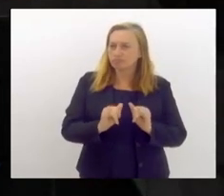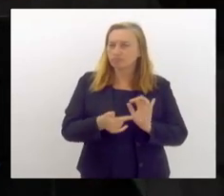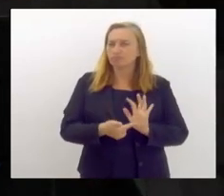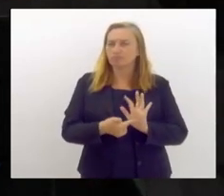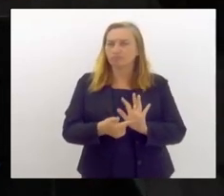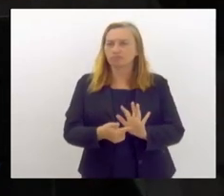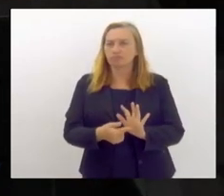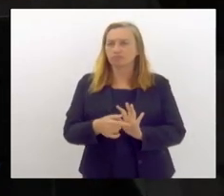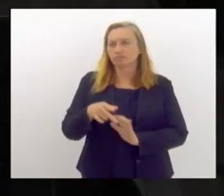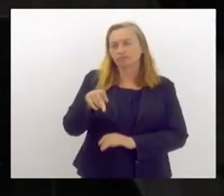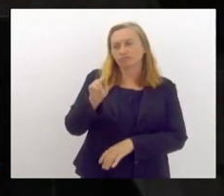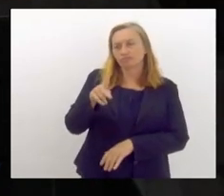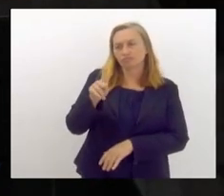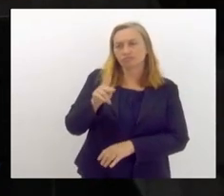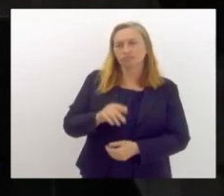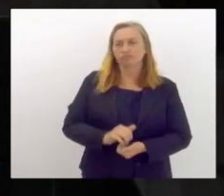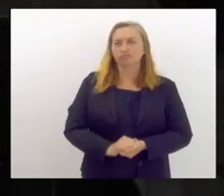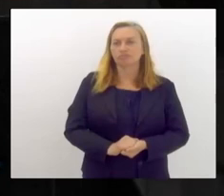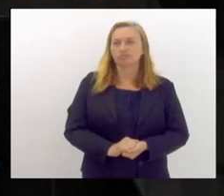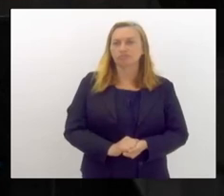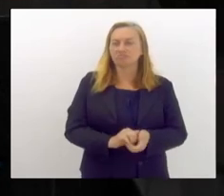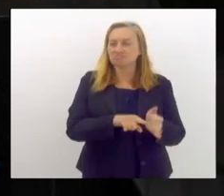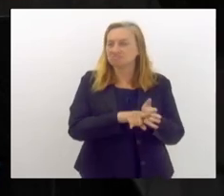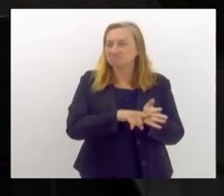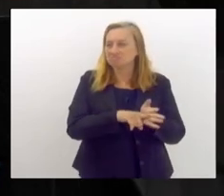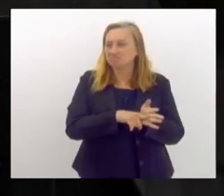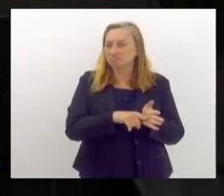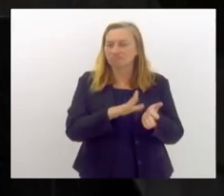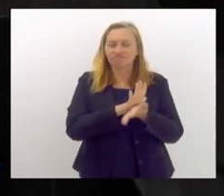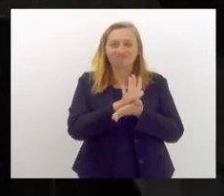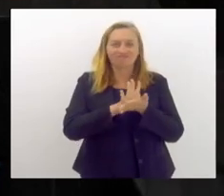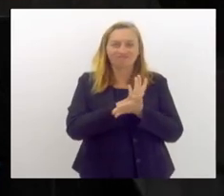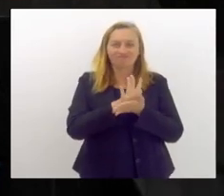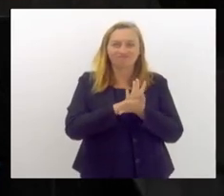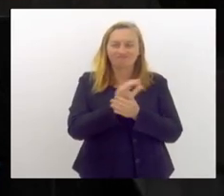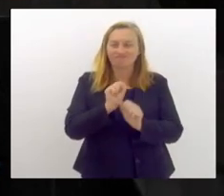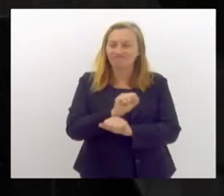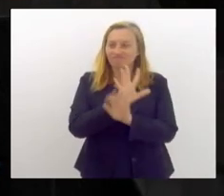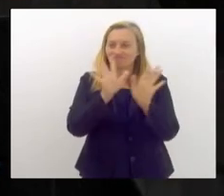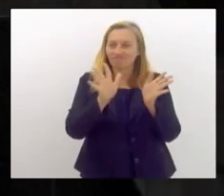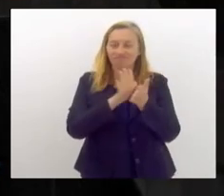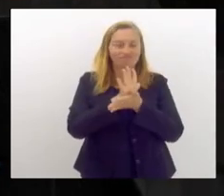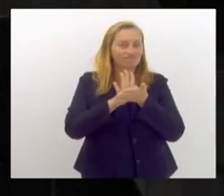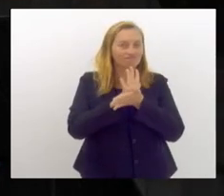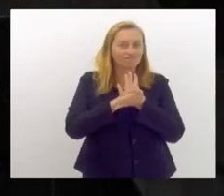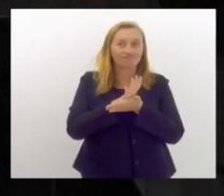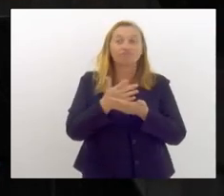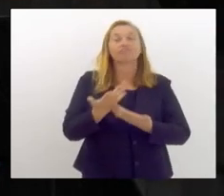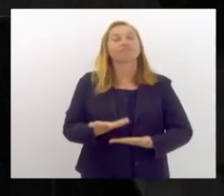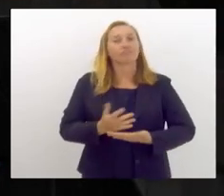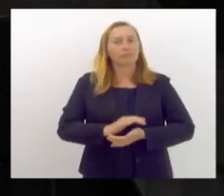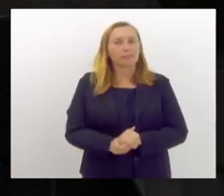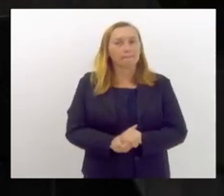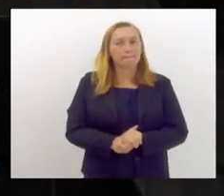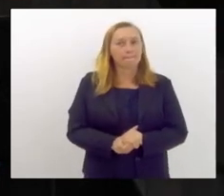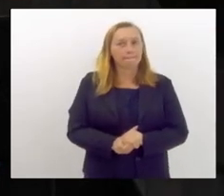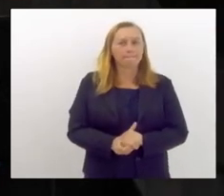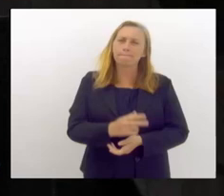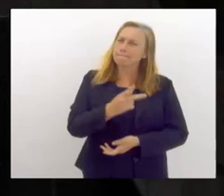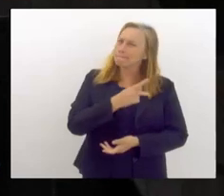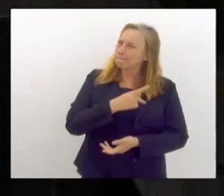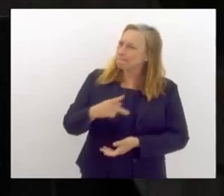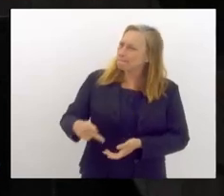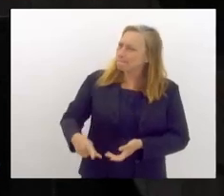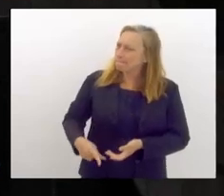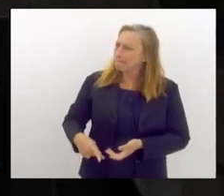Petrobras sem nenhuma fiscalização e sem nenhuma transparência. Será que o presidente da